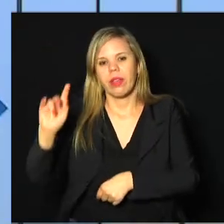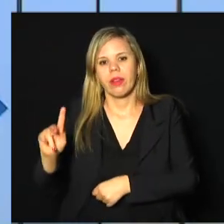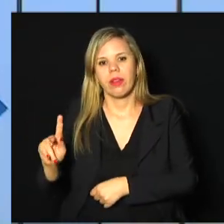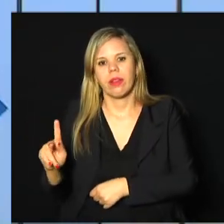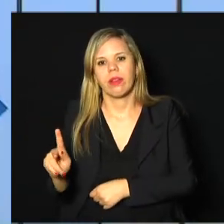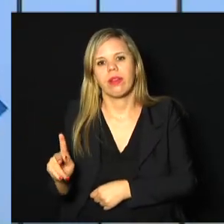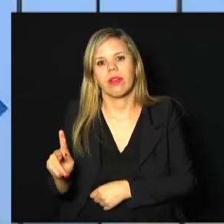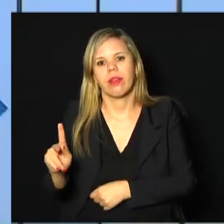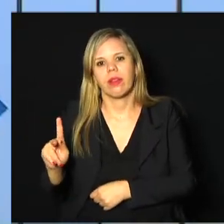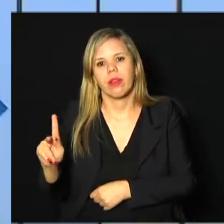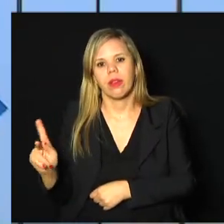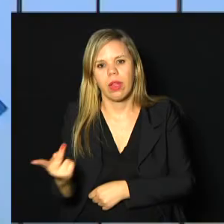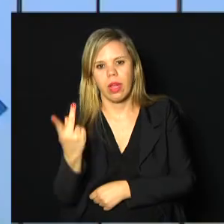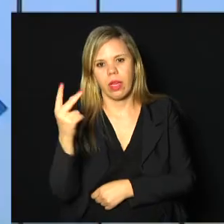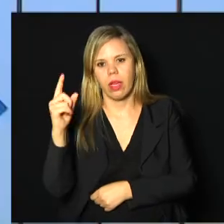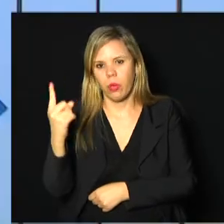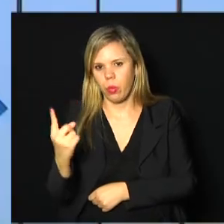o